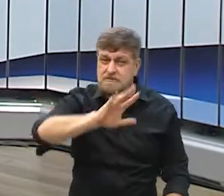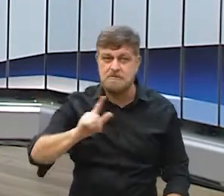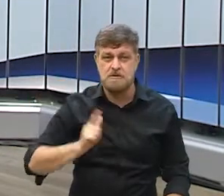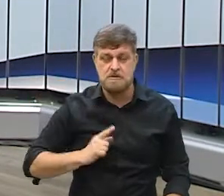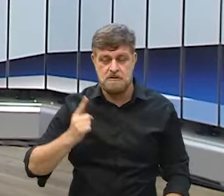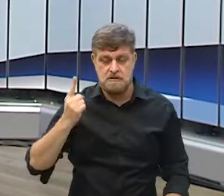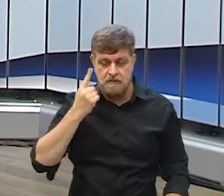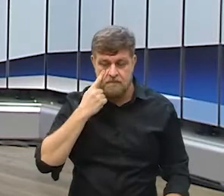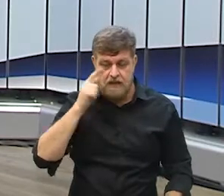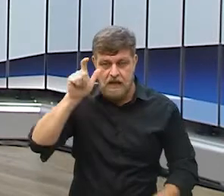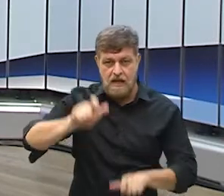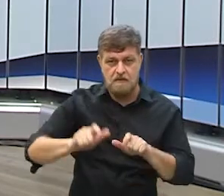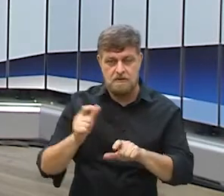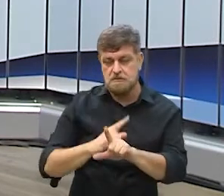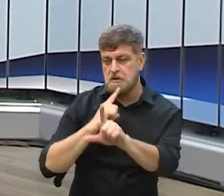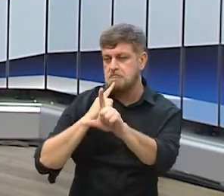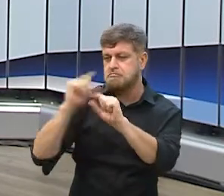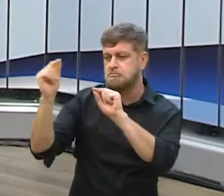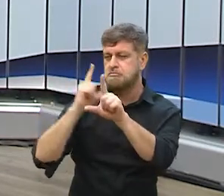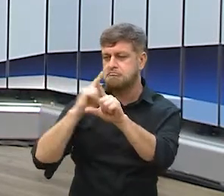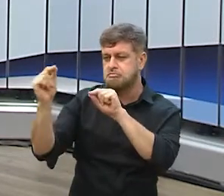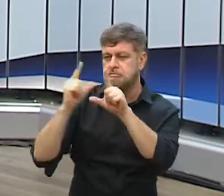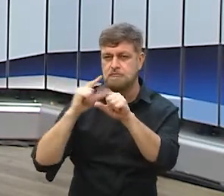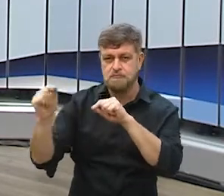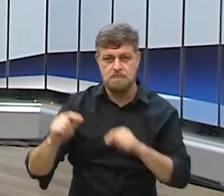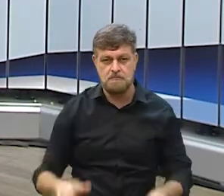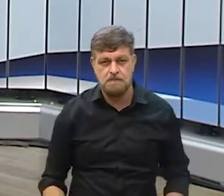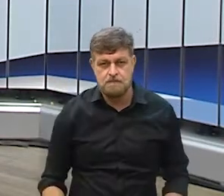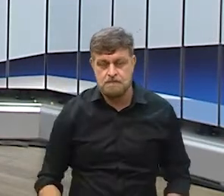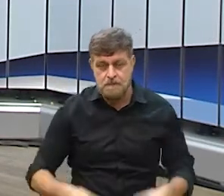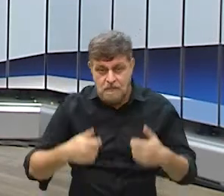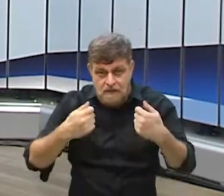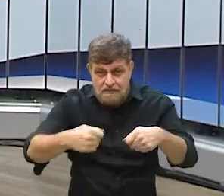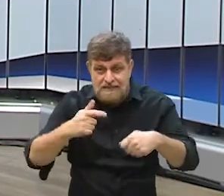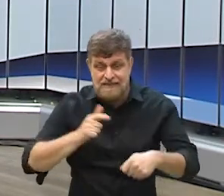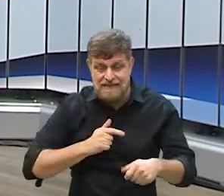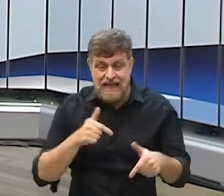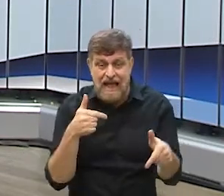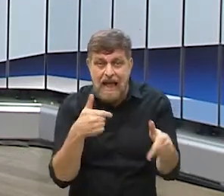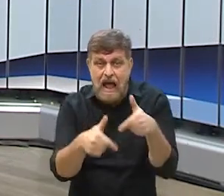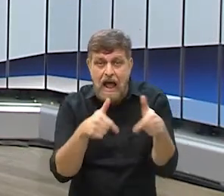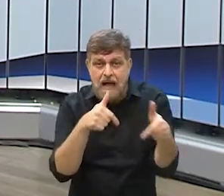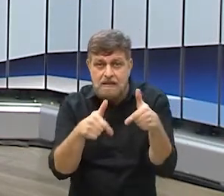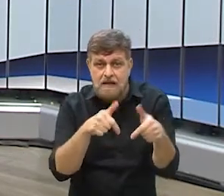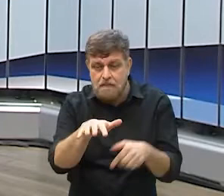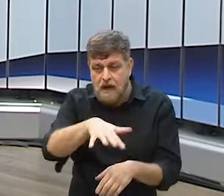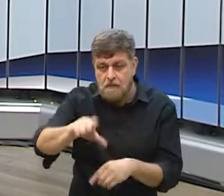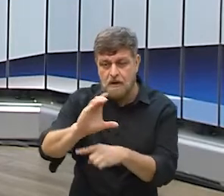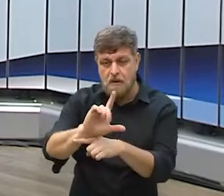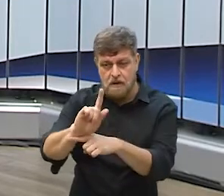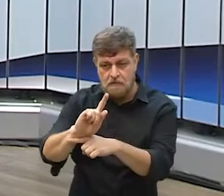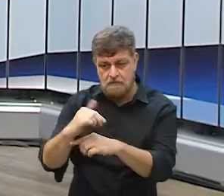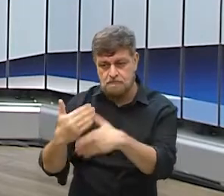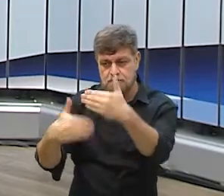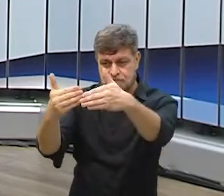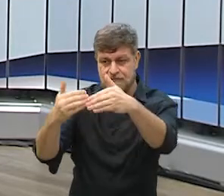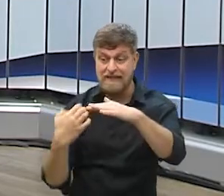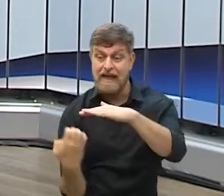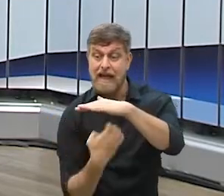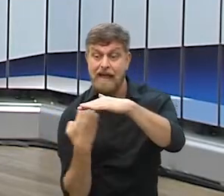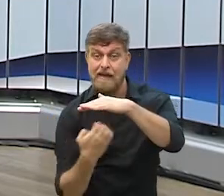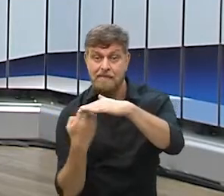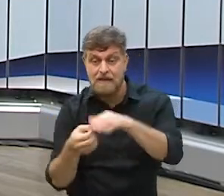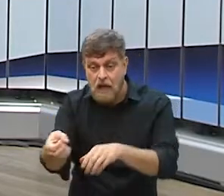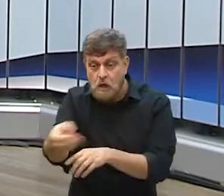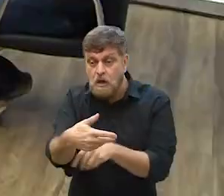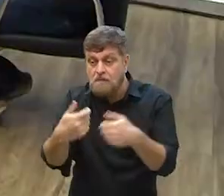país, a gente vê a LG saindo do país. E a gente fala, mas precisa vir emprego para o distrito do Campo Grande, precisa vir empresa.